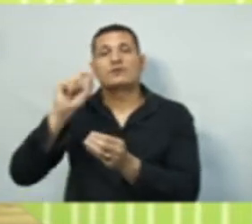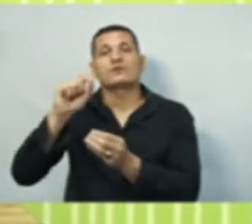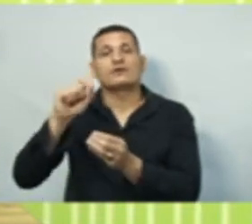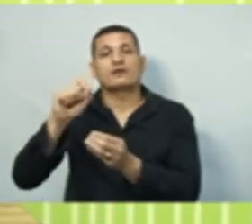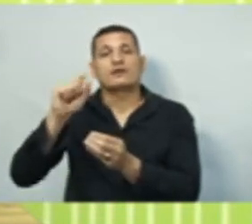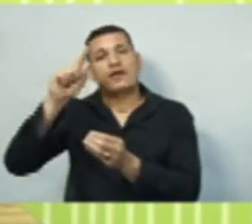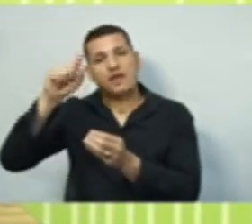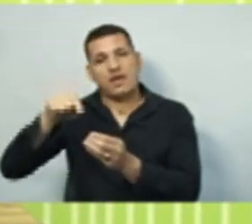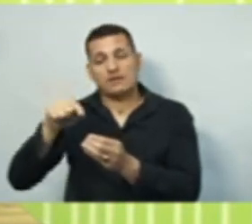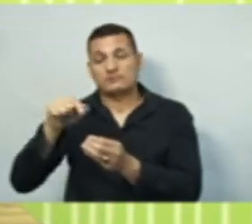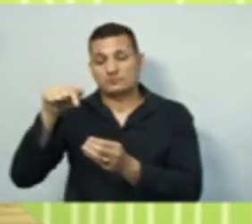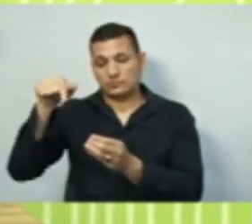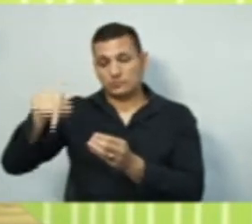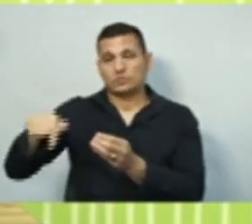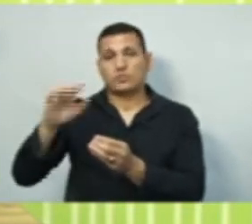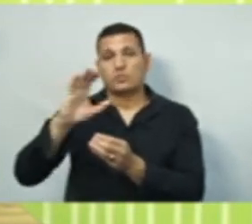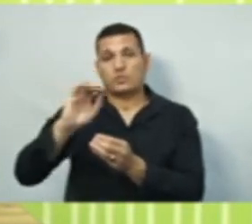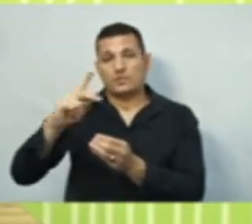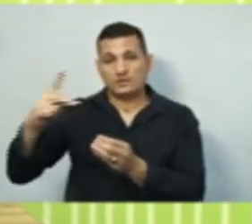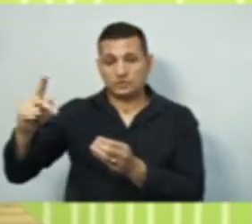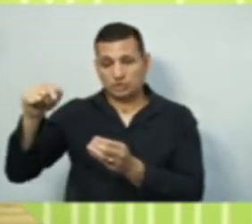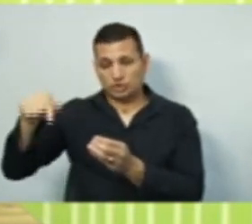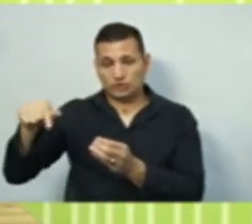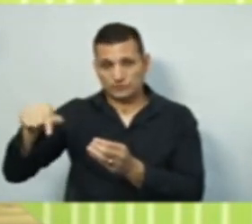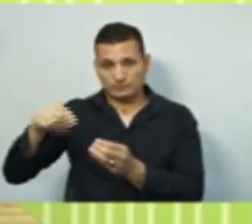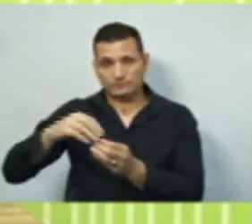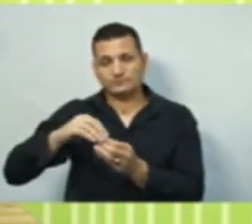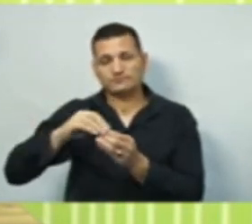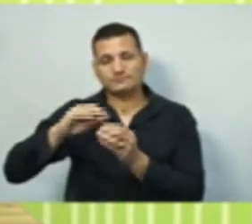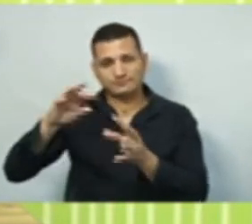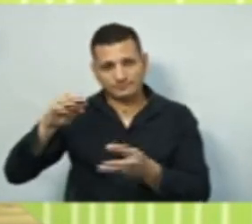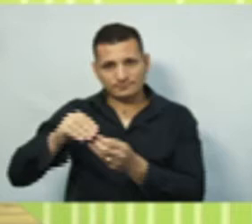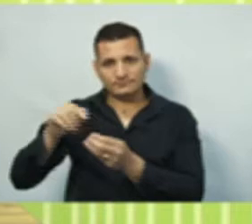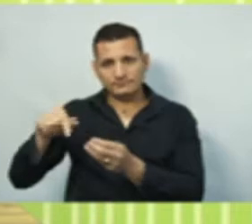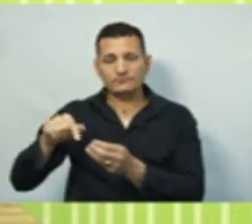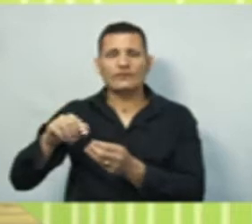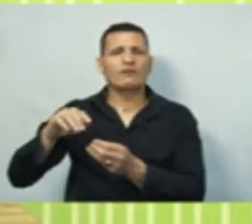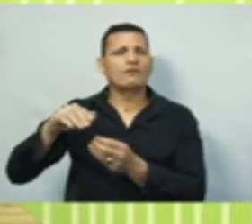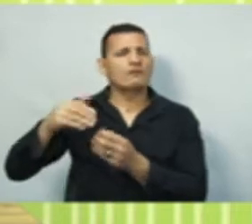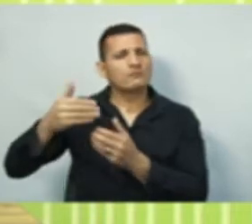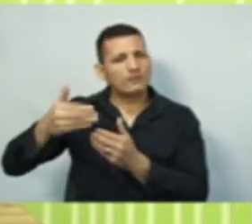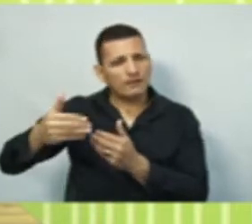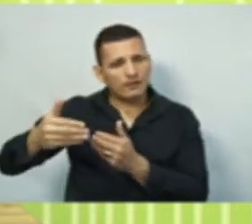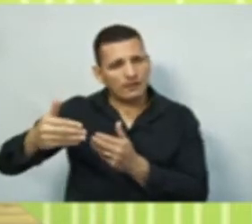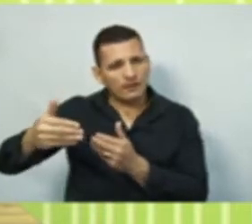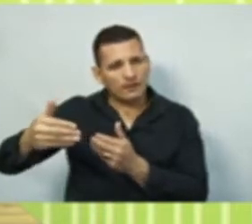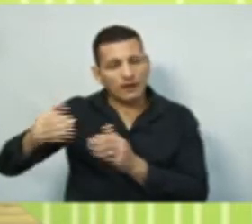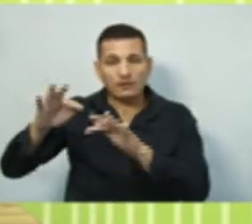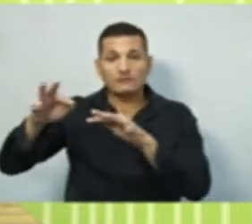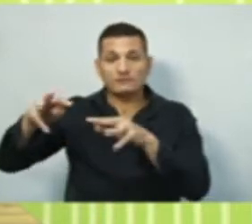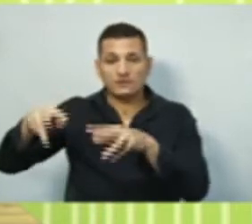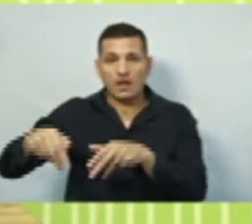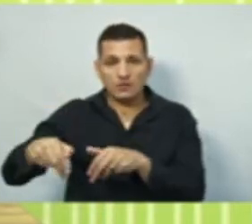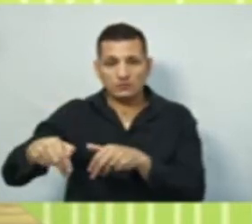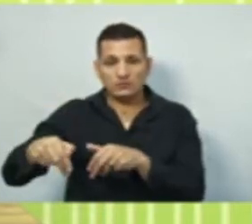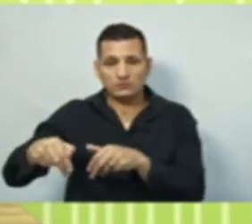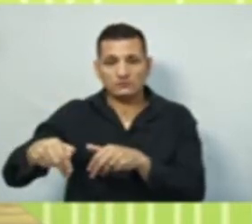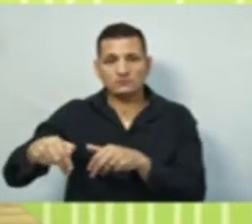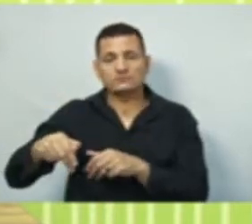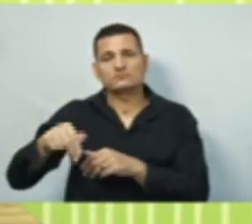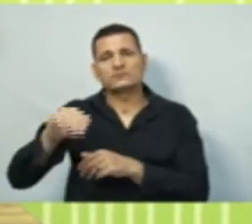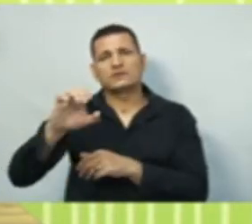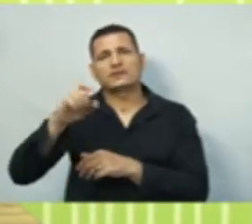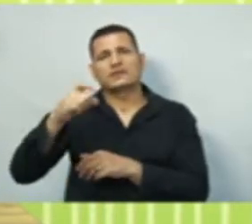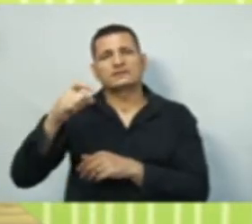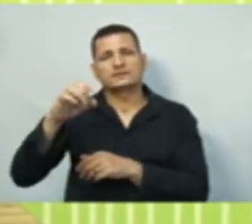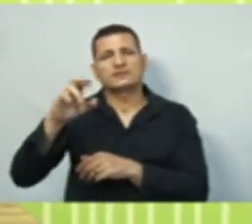para a cooperativa e ao final do exercício financeiro, meu Deus, exercício financeiro, o